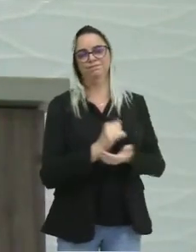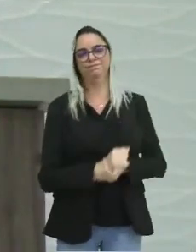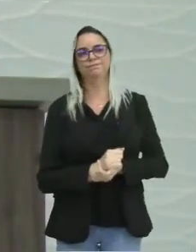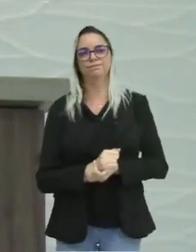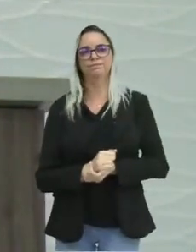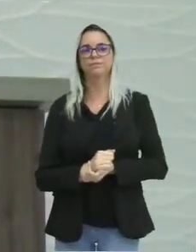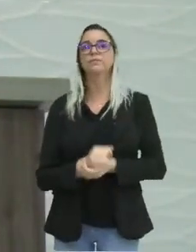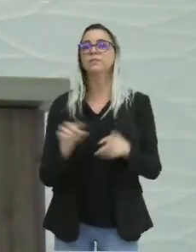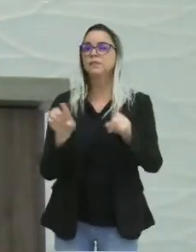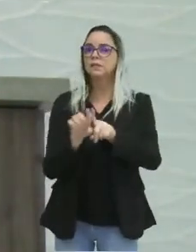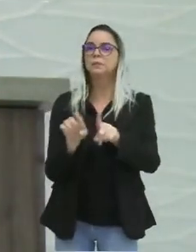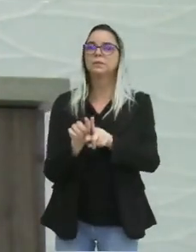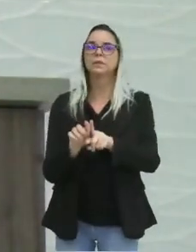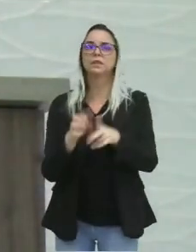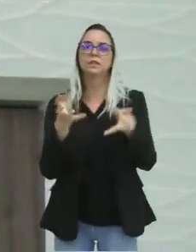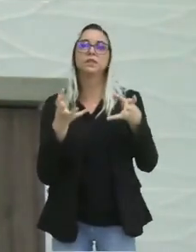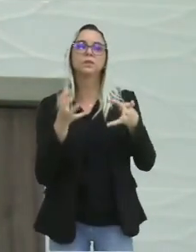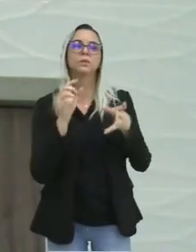Quero também aqui